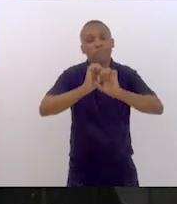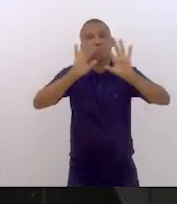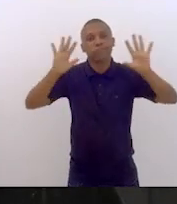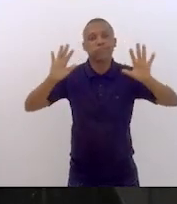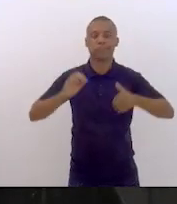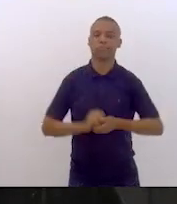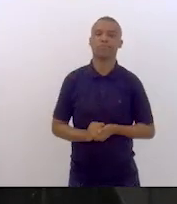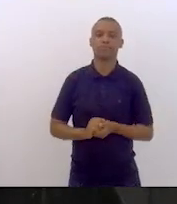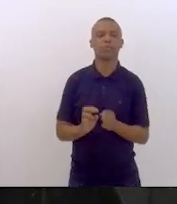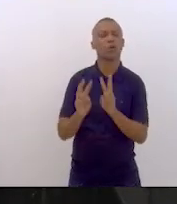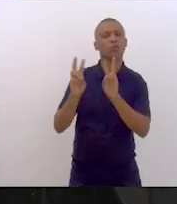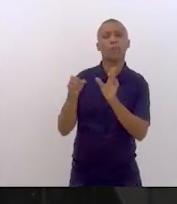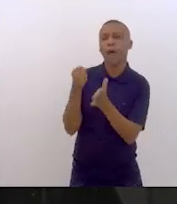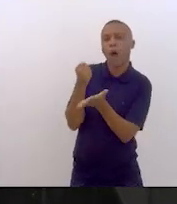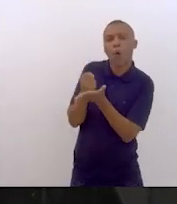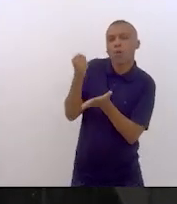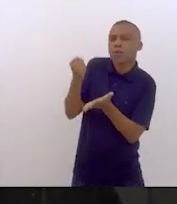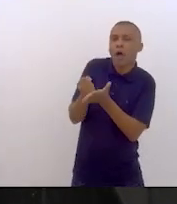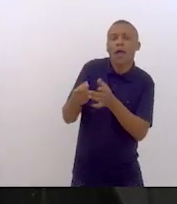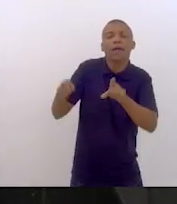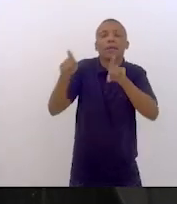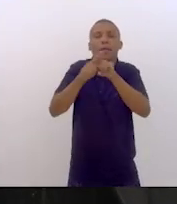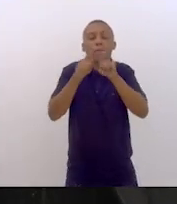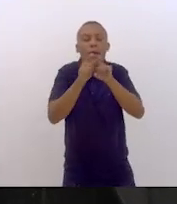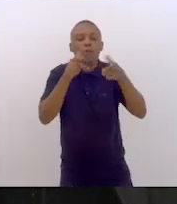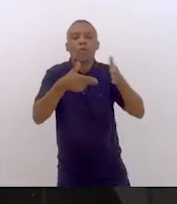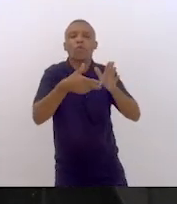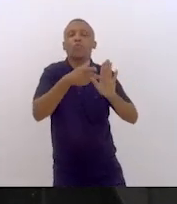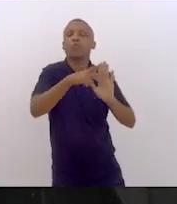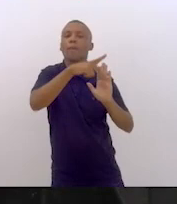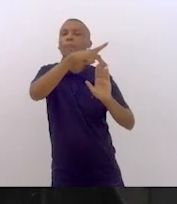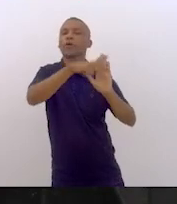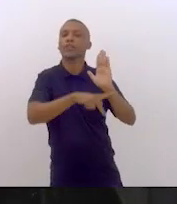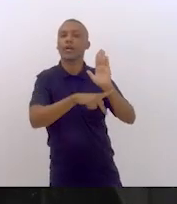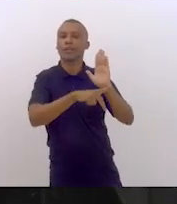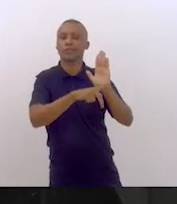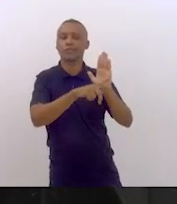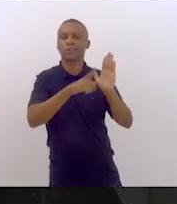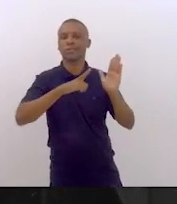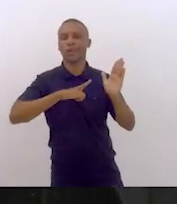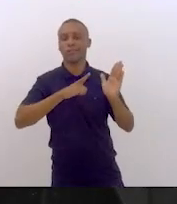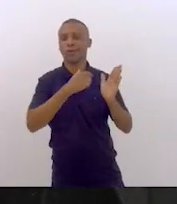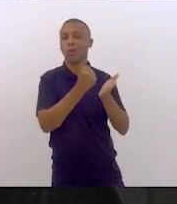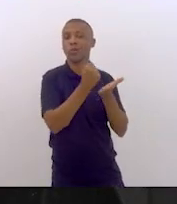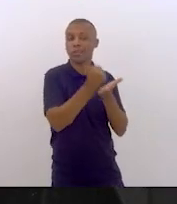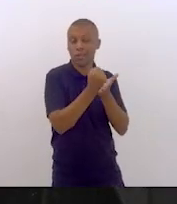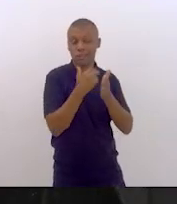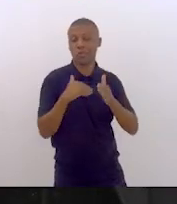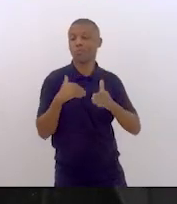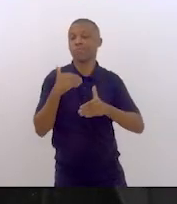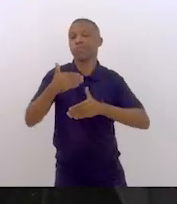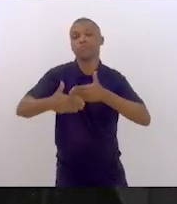contratações e quanto aos projetos contratados em execução